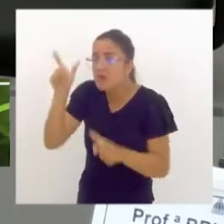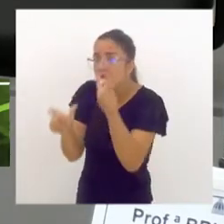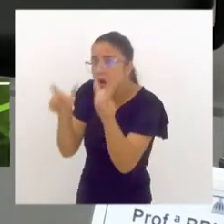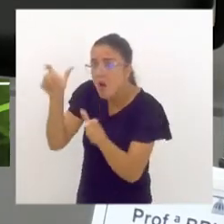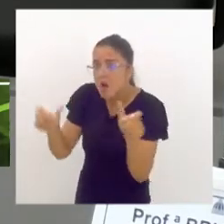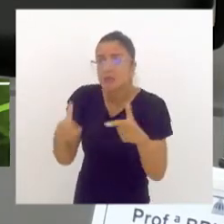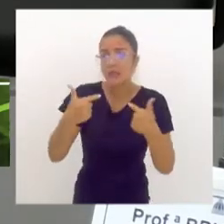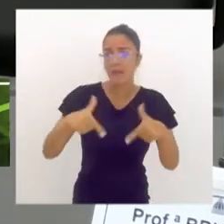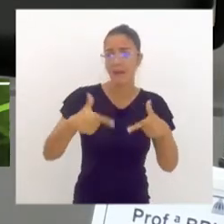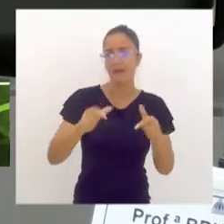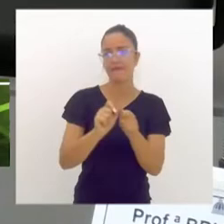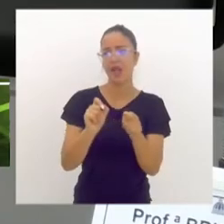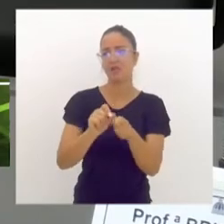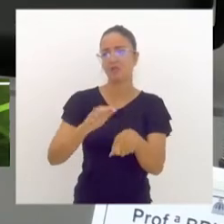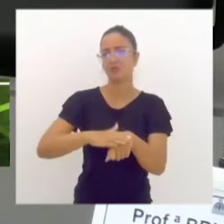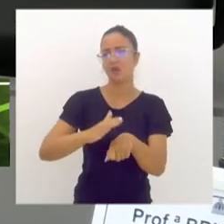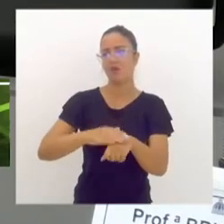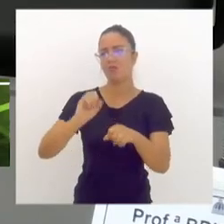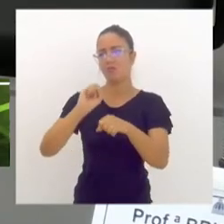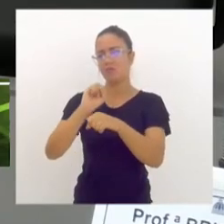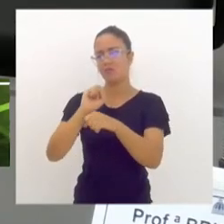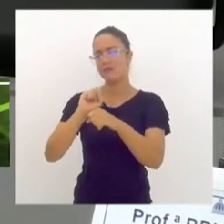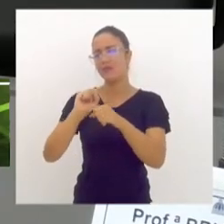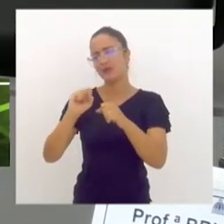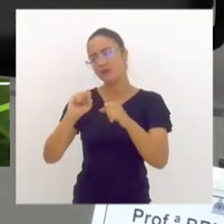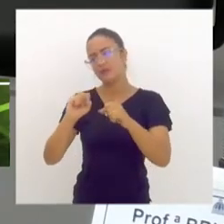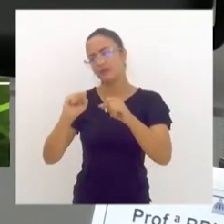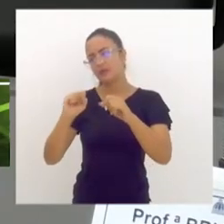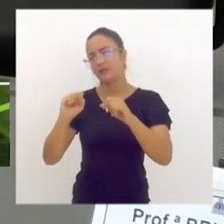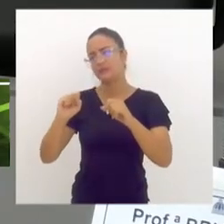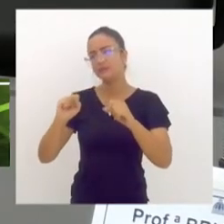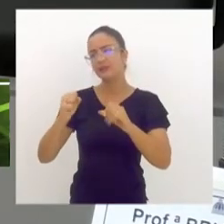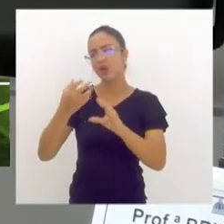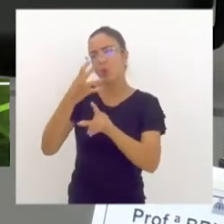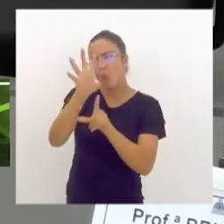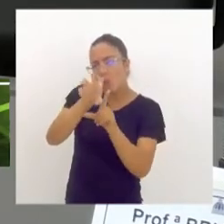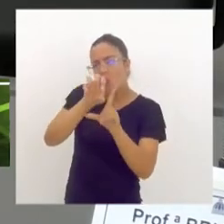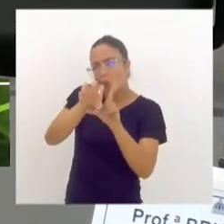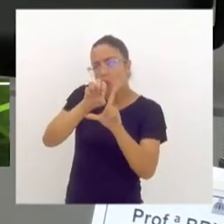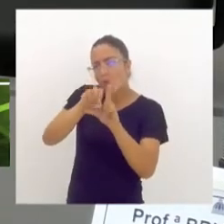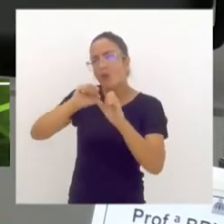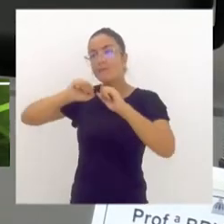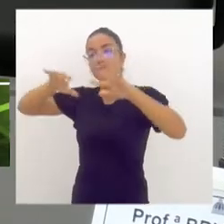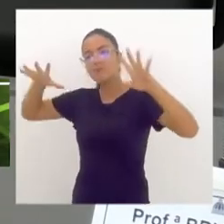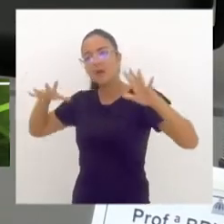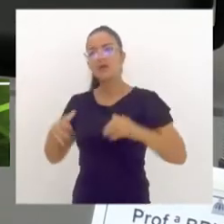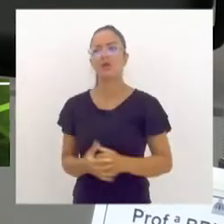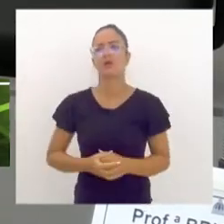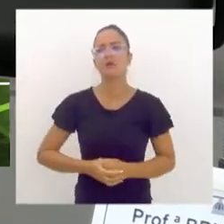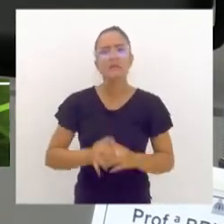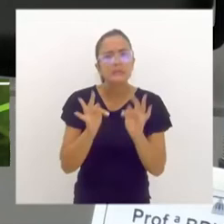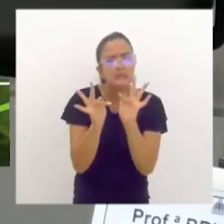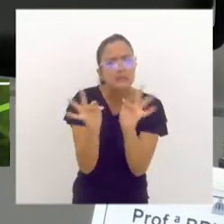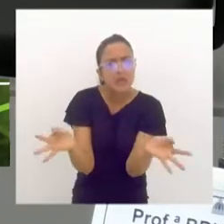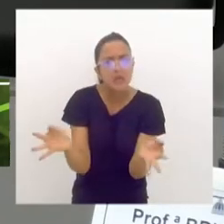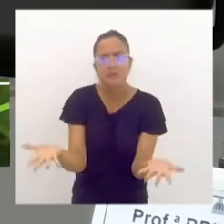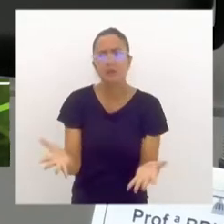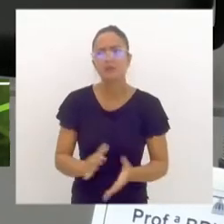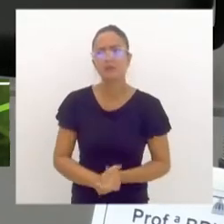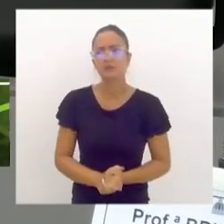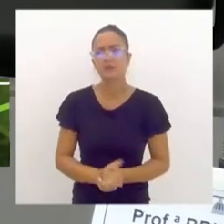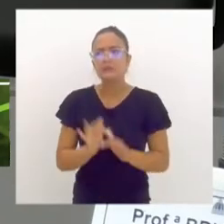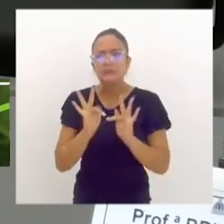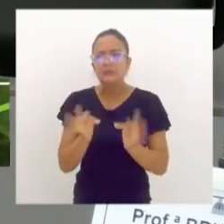conseguir fazer isso. Algo que é relativamente simples, né, em função de todo o conhecimento que foi acumulado, mas é preciso